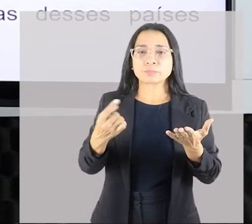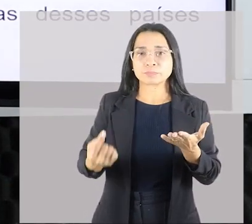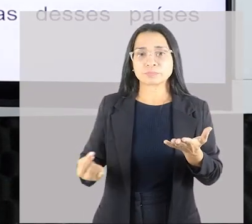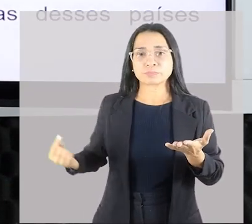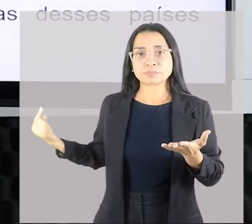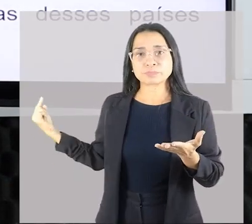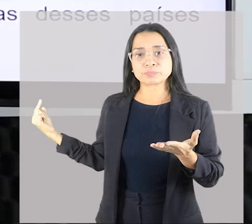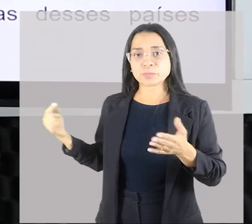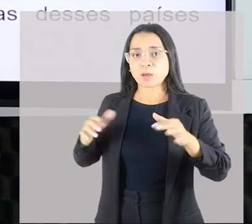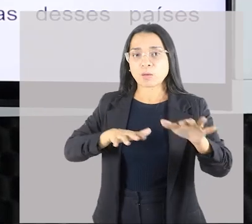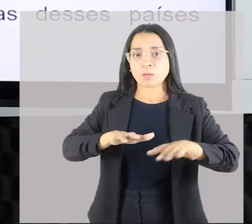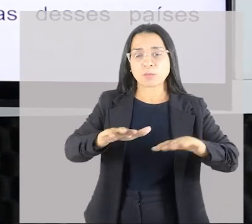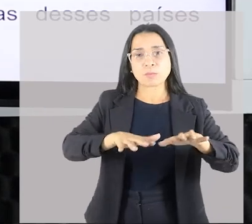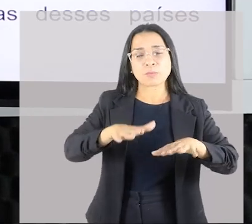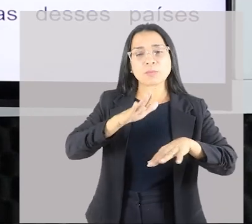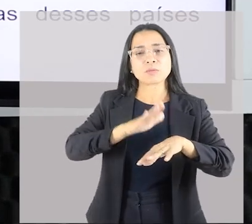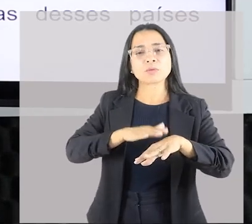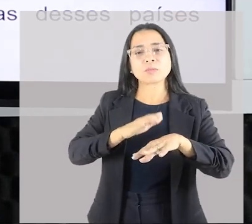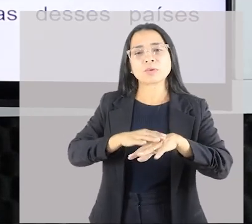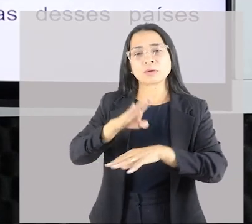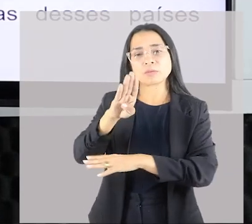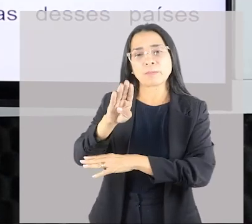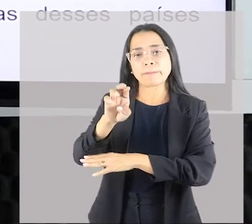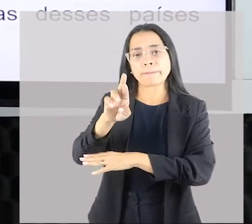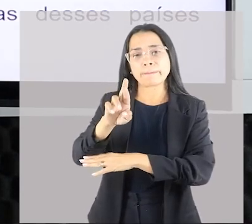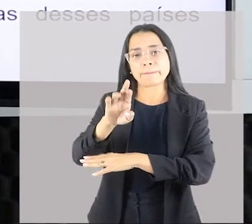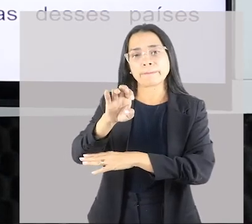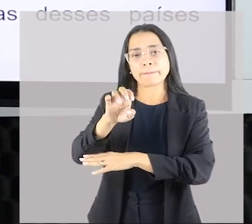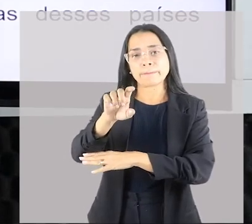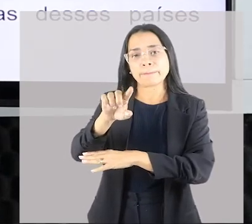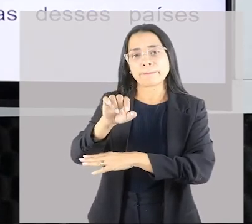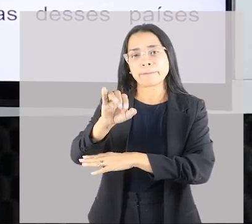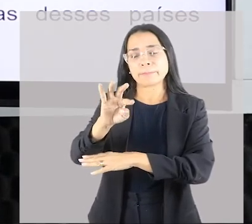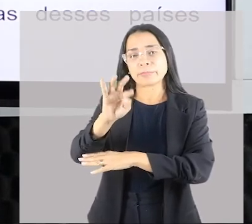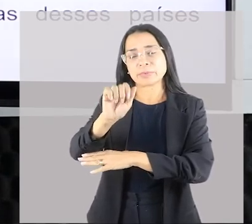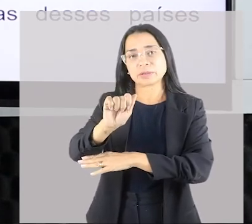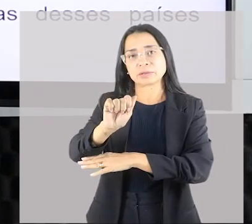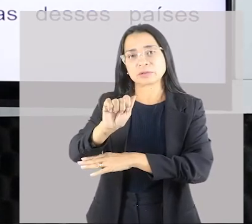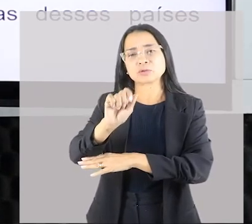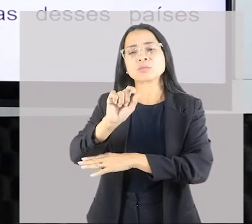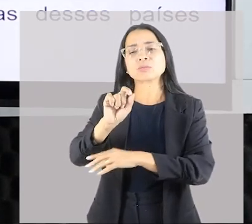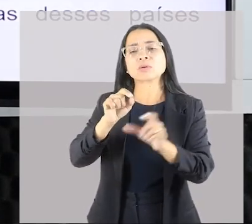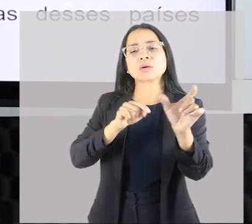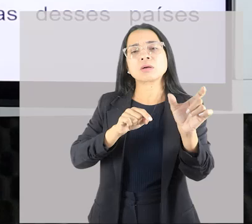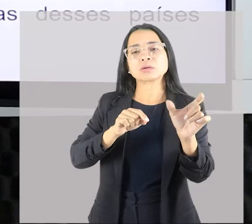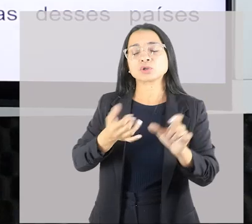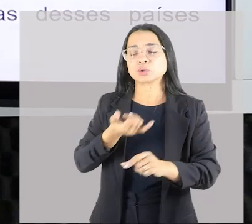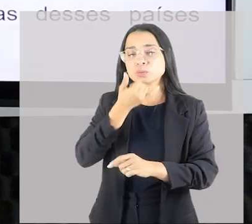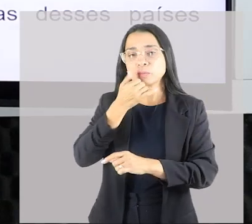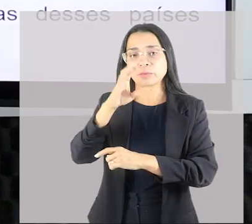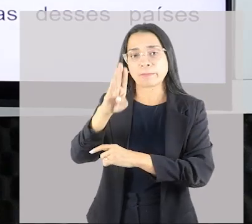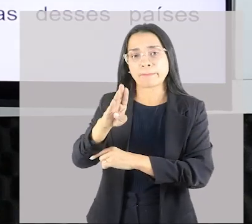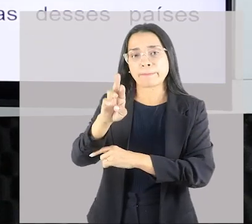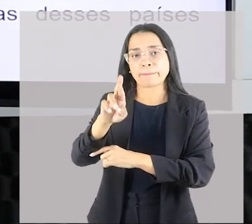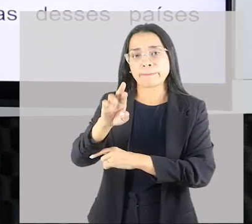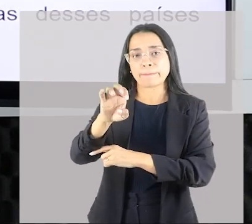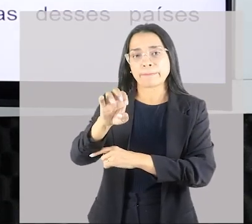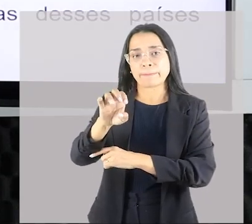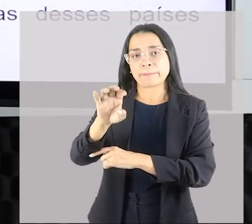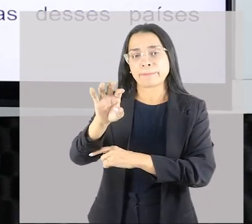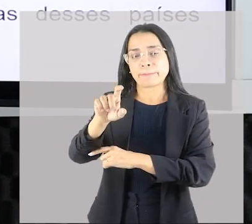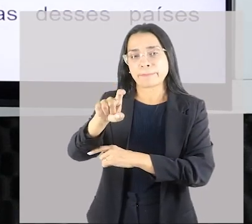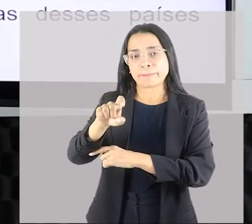chamado Brexit. Marcos, o que foi esse Brexit? Foi o termo criado para a saída do Reino Unido do